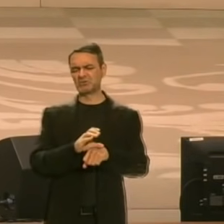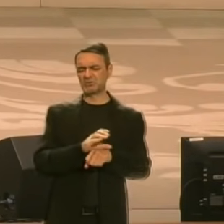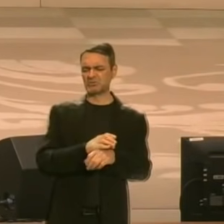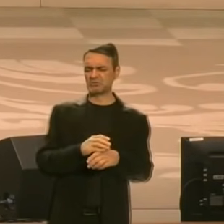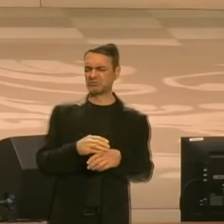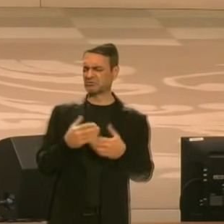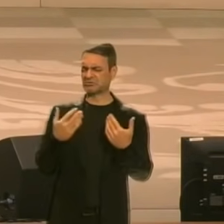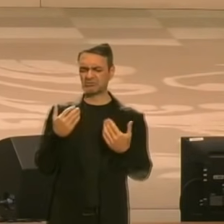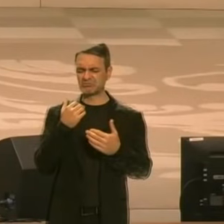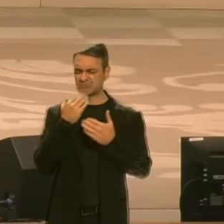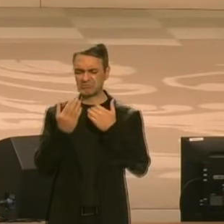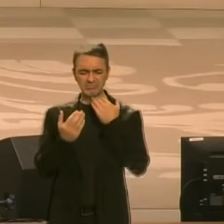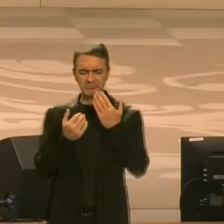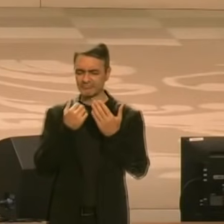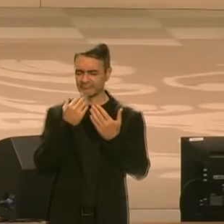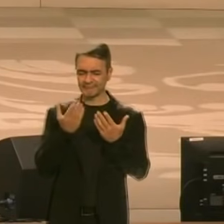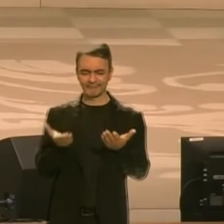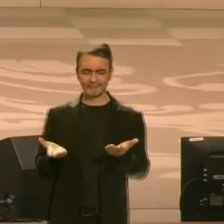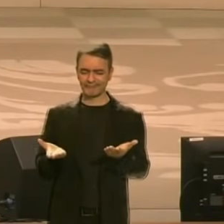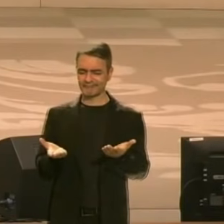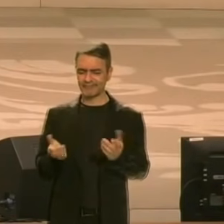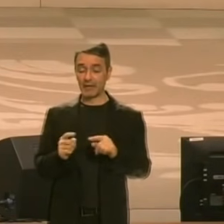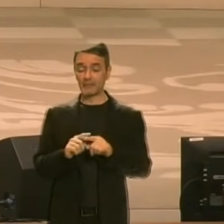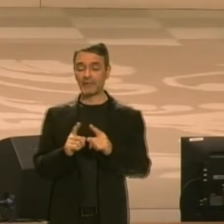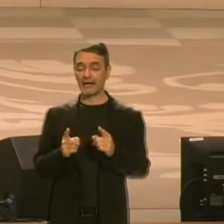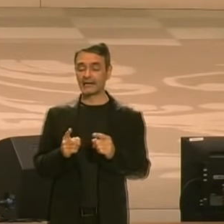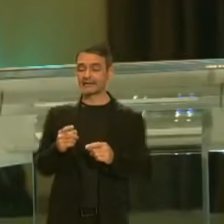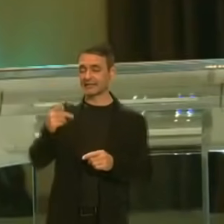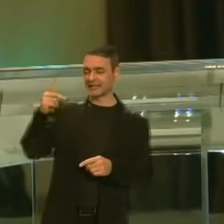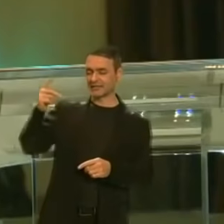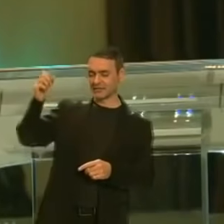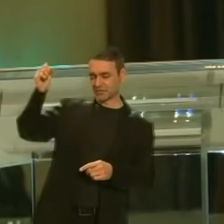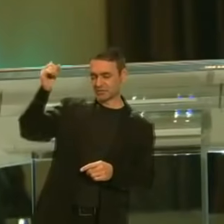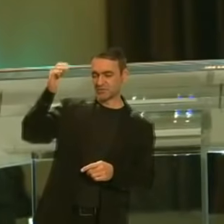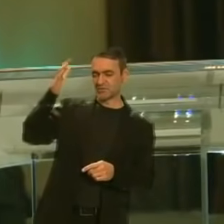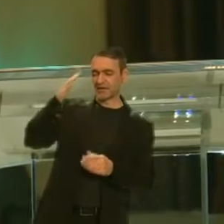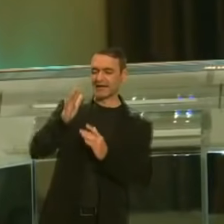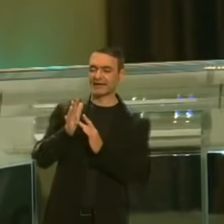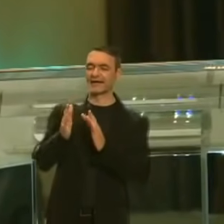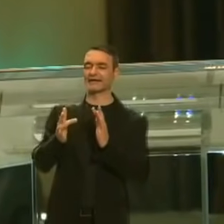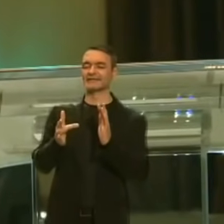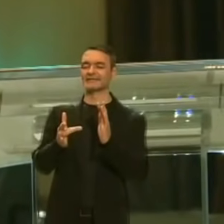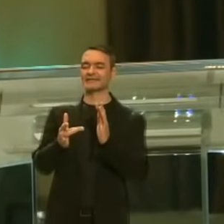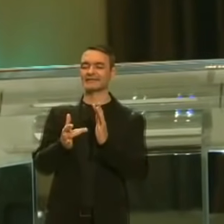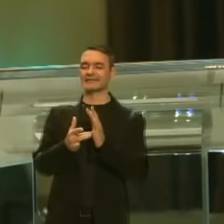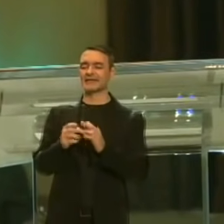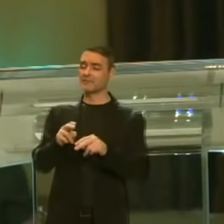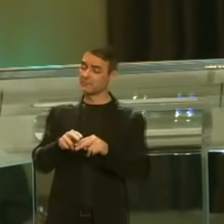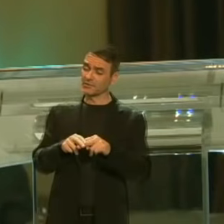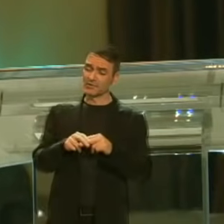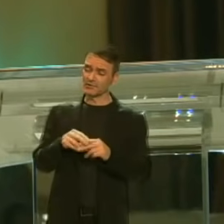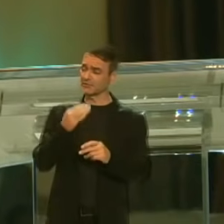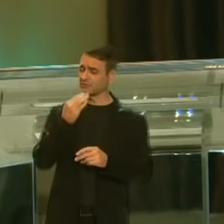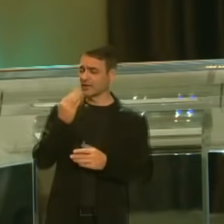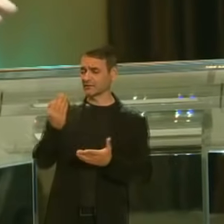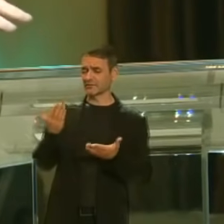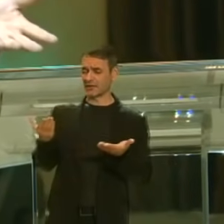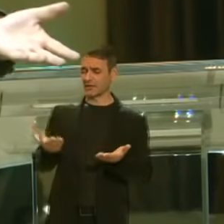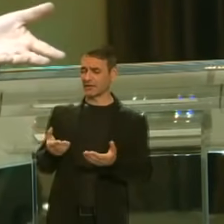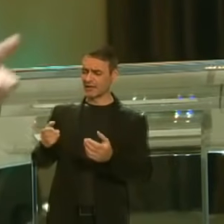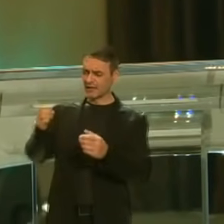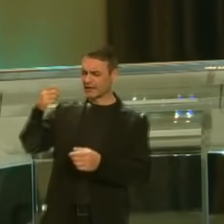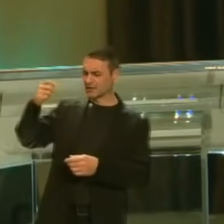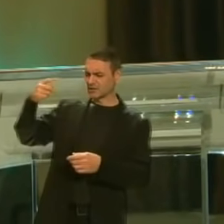funcionam. O que funciona é a tua graça, Jesus. E é por isso que eu quero te pedir: vem e derrama a